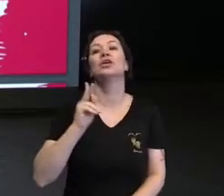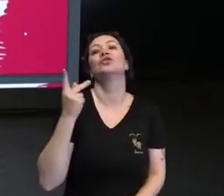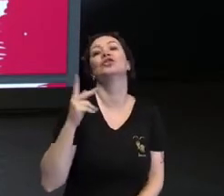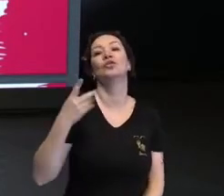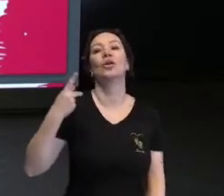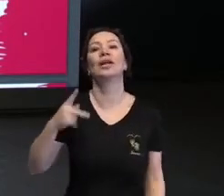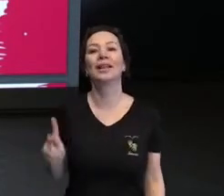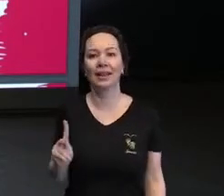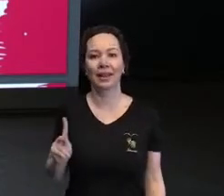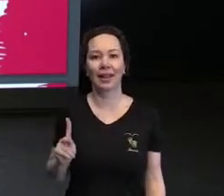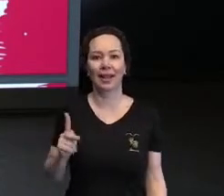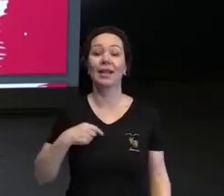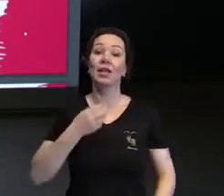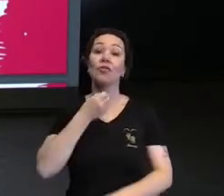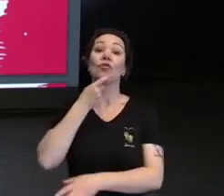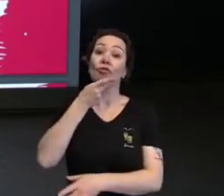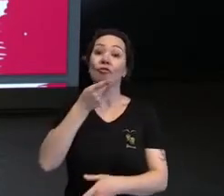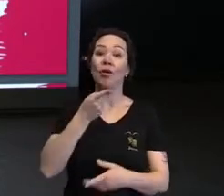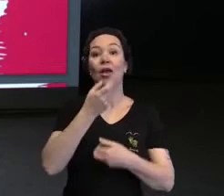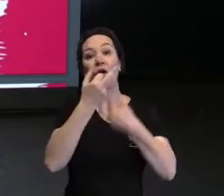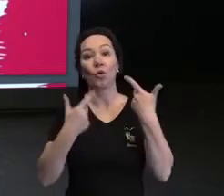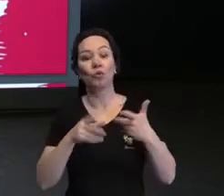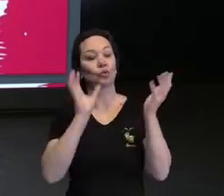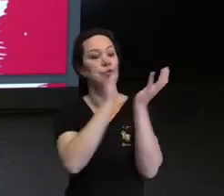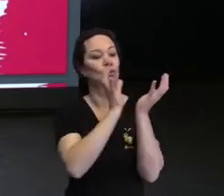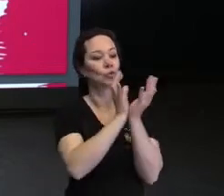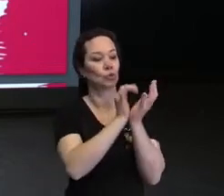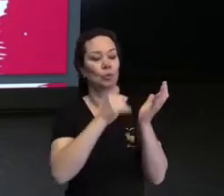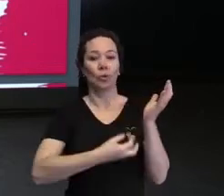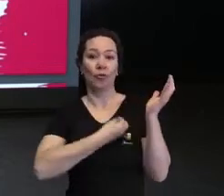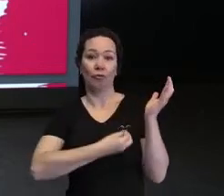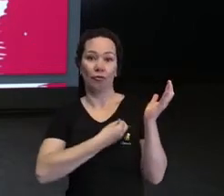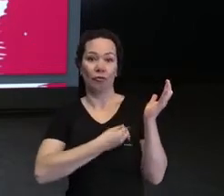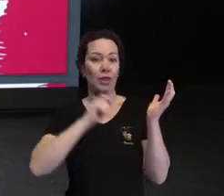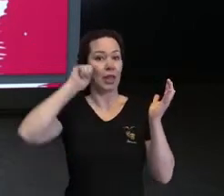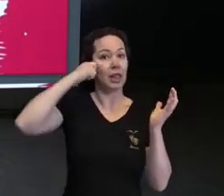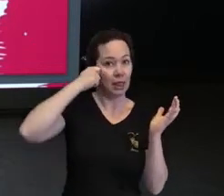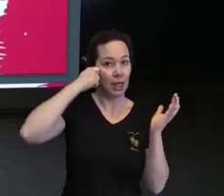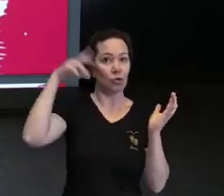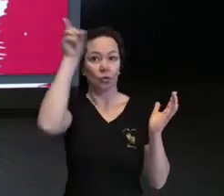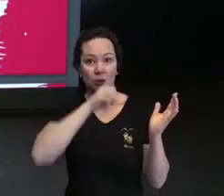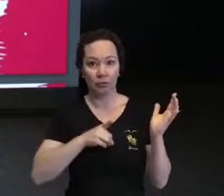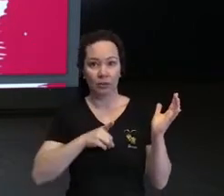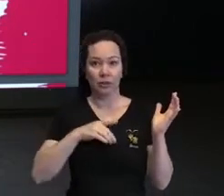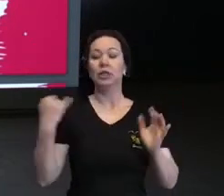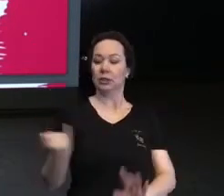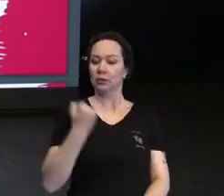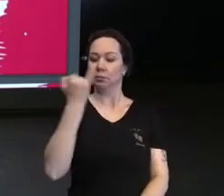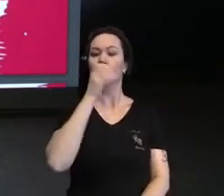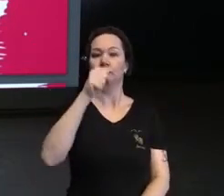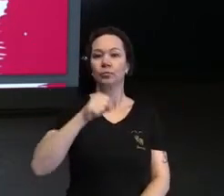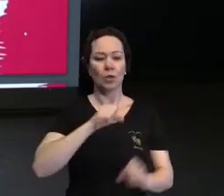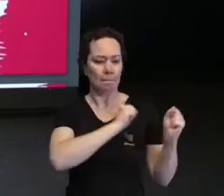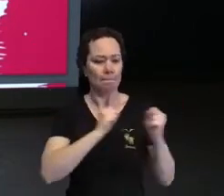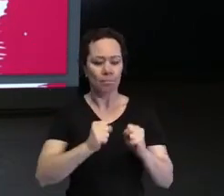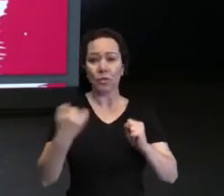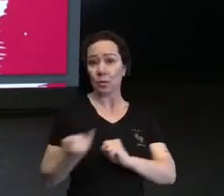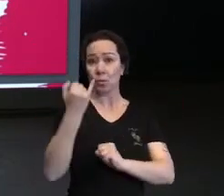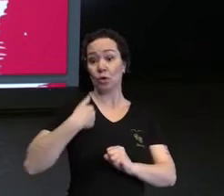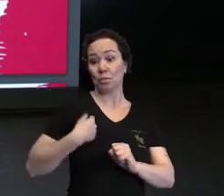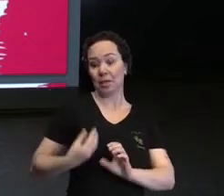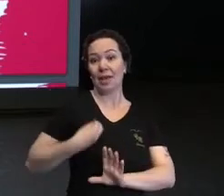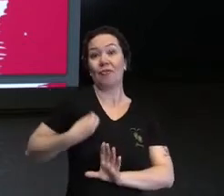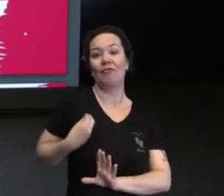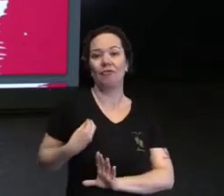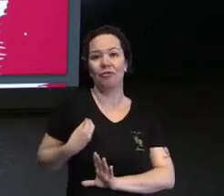histórias e aí aqui eu vou contar e vou mencionar o pessoal do grupo vidas negras quando você se importa que foi o movimento extremamente potente importante na minha